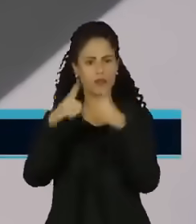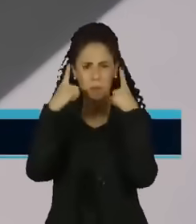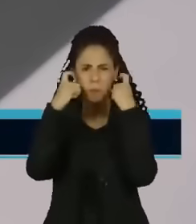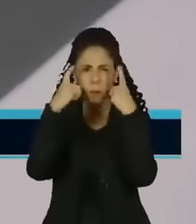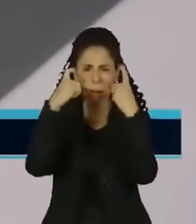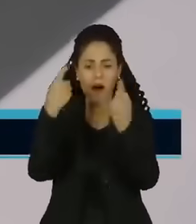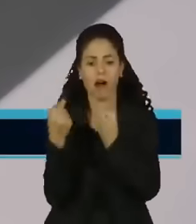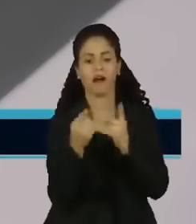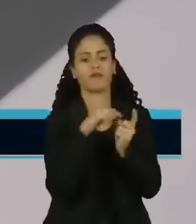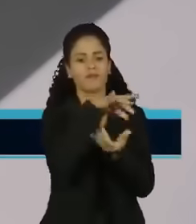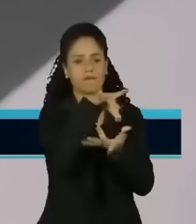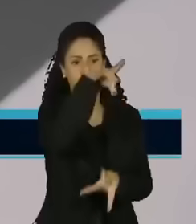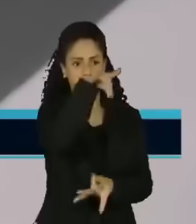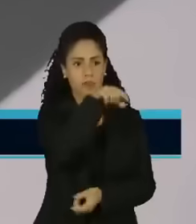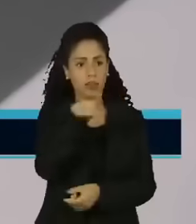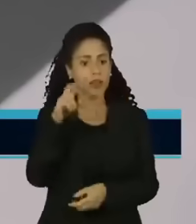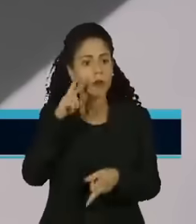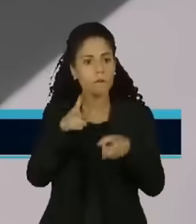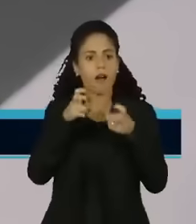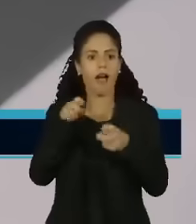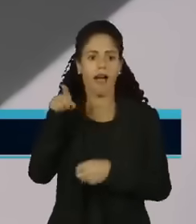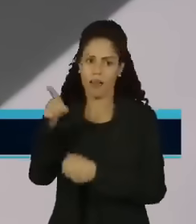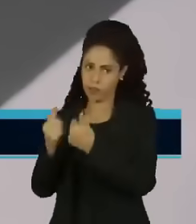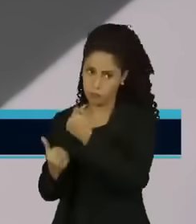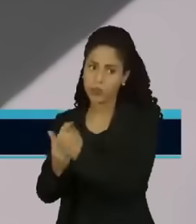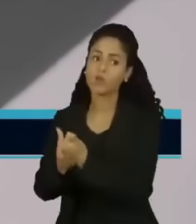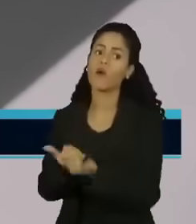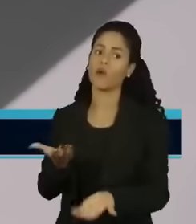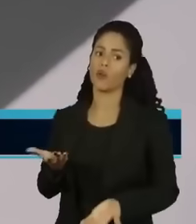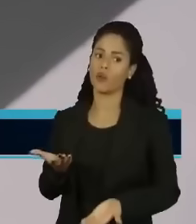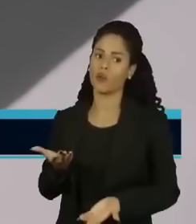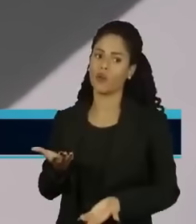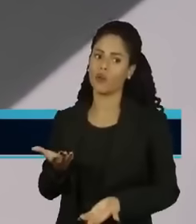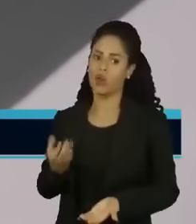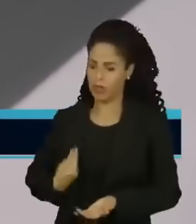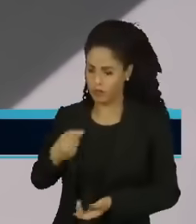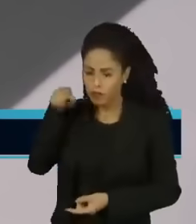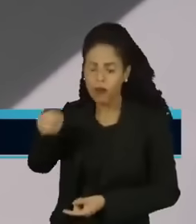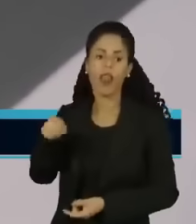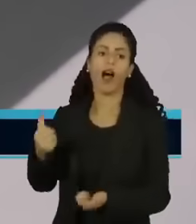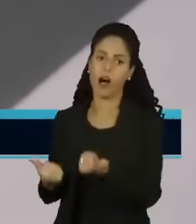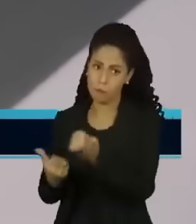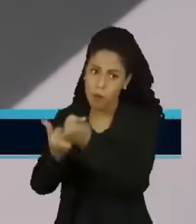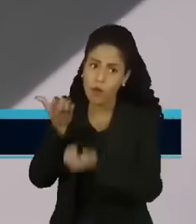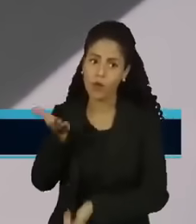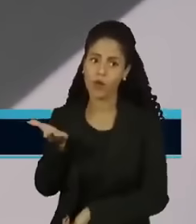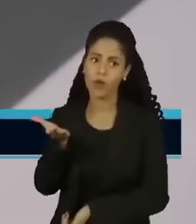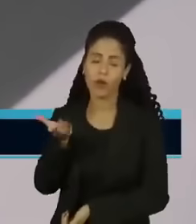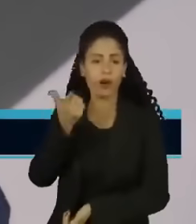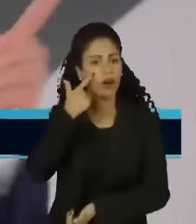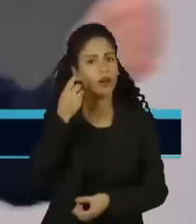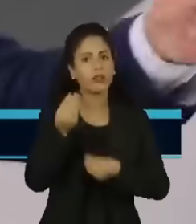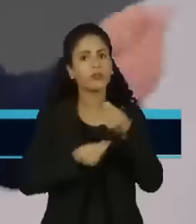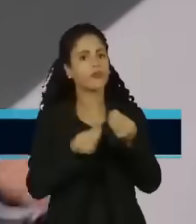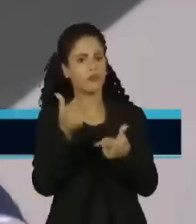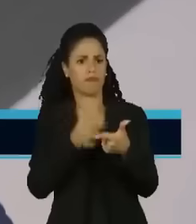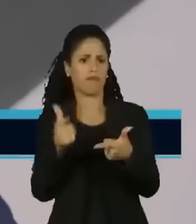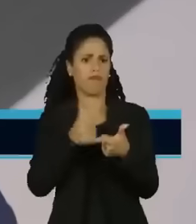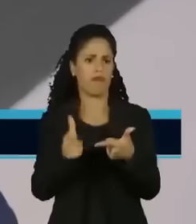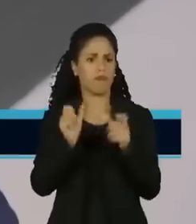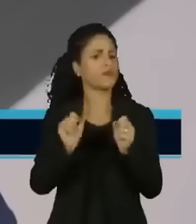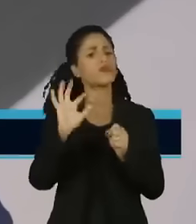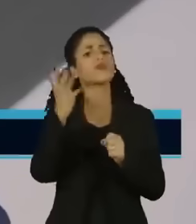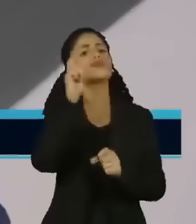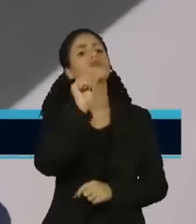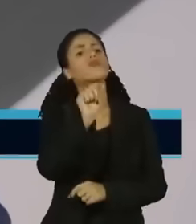Estado Democrático de Direito, eles são copartícipes. Eles são responsáveis também pelo que poderia acontecer. Porque o que poderia